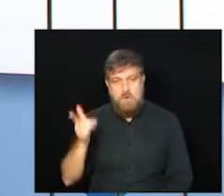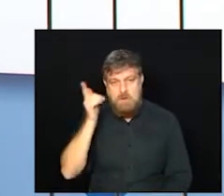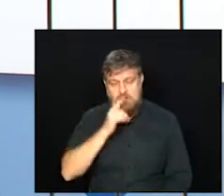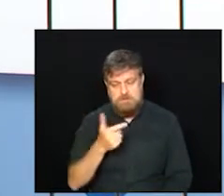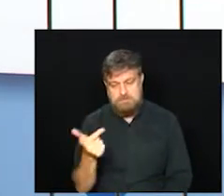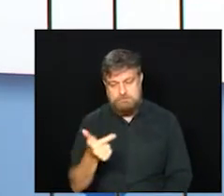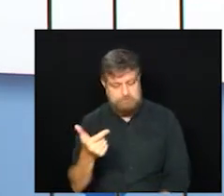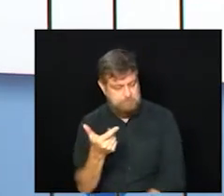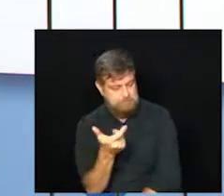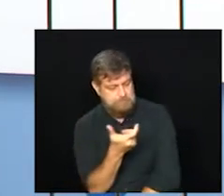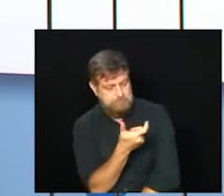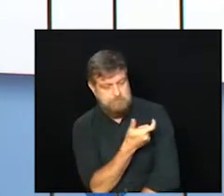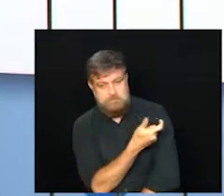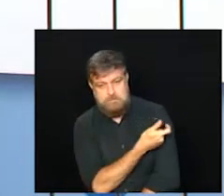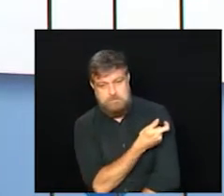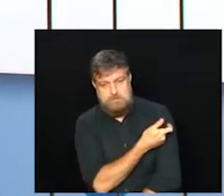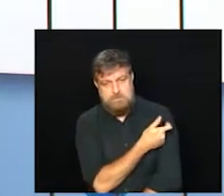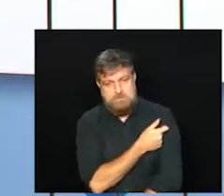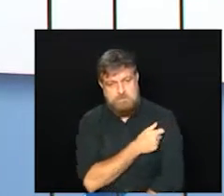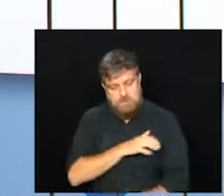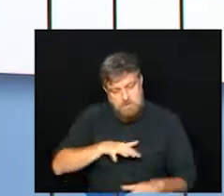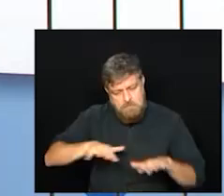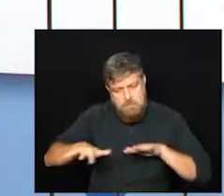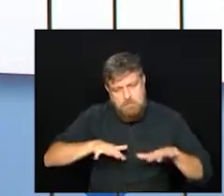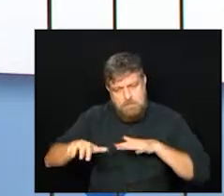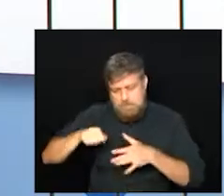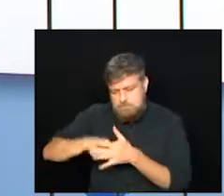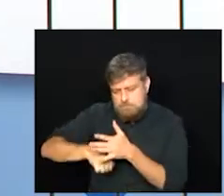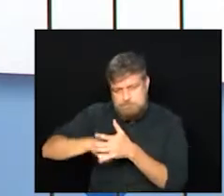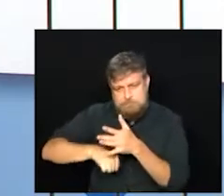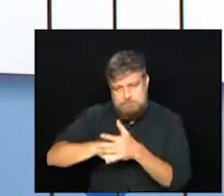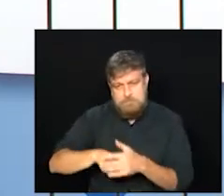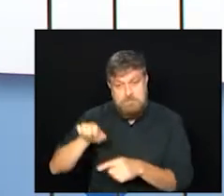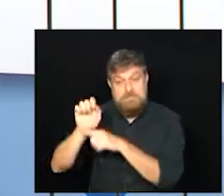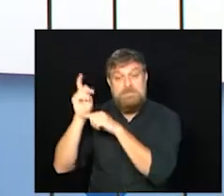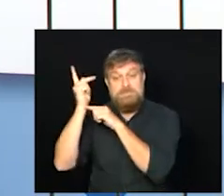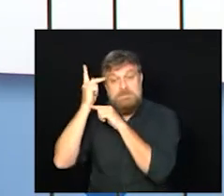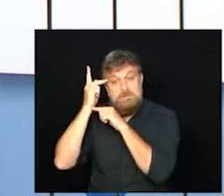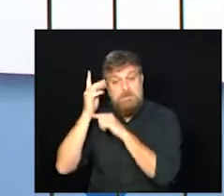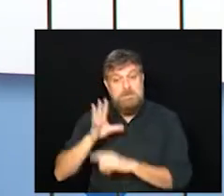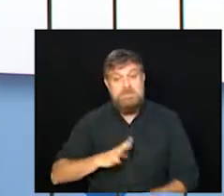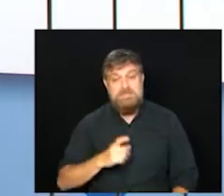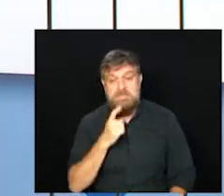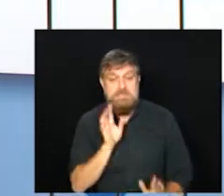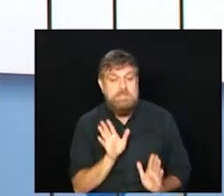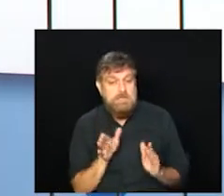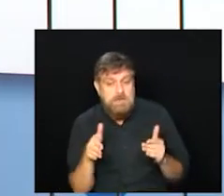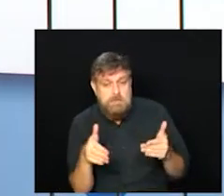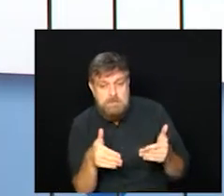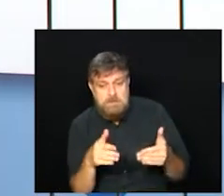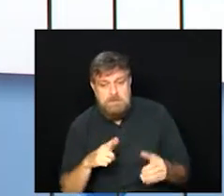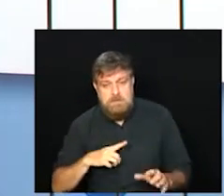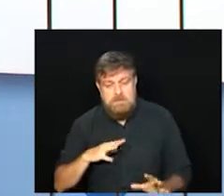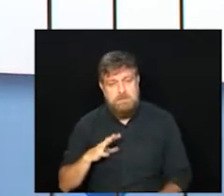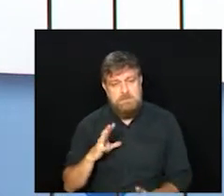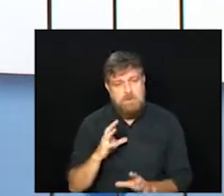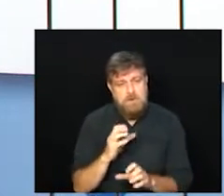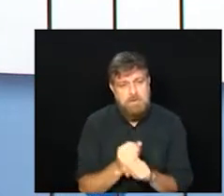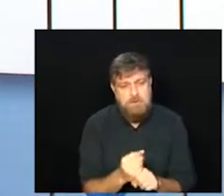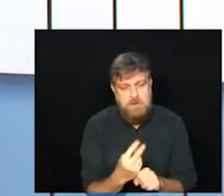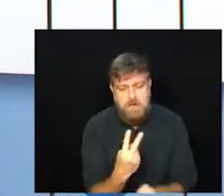dose nesse grande mutirão que foi realizado em todo o estado. E em Campinas, nós tivemos, olha,